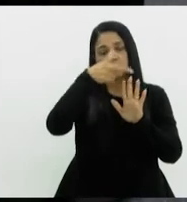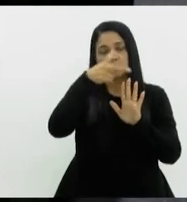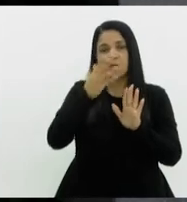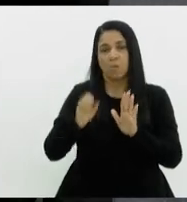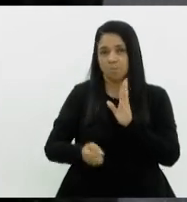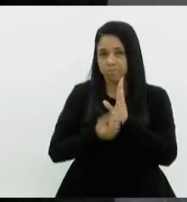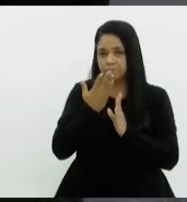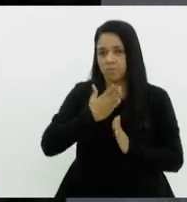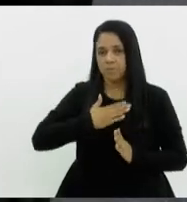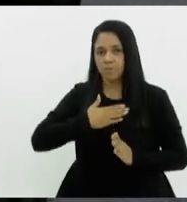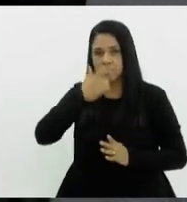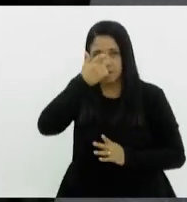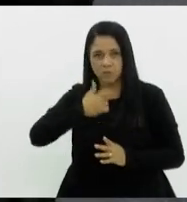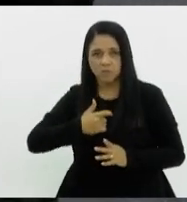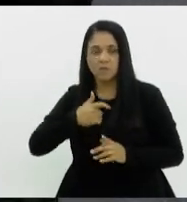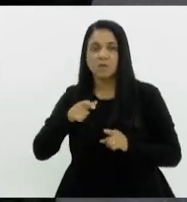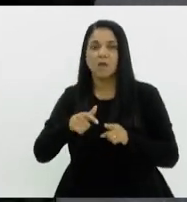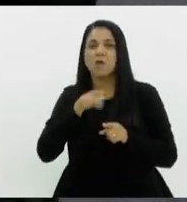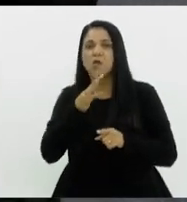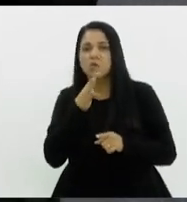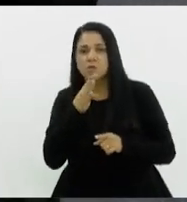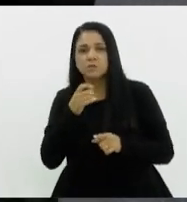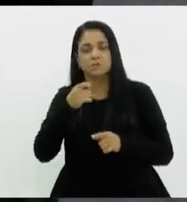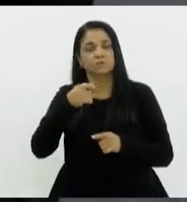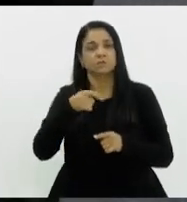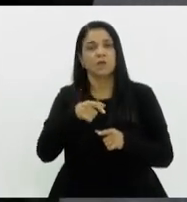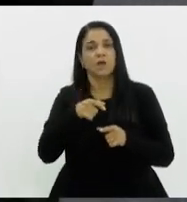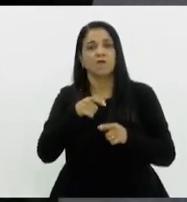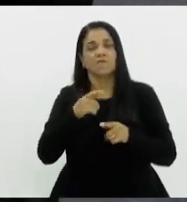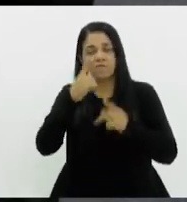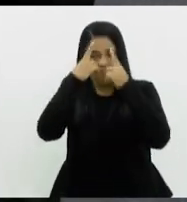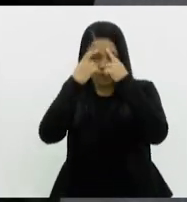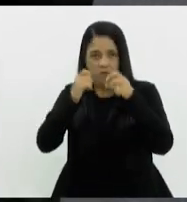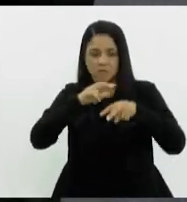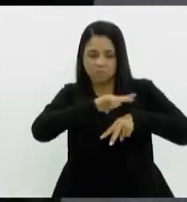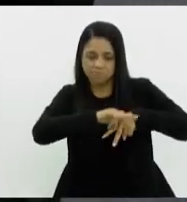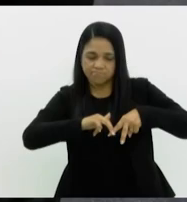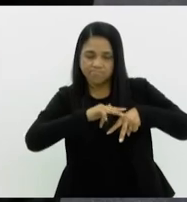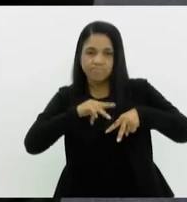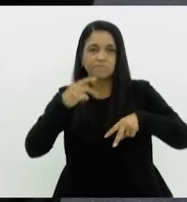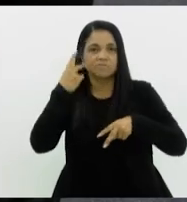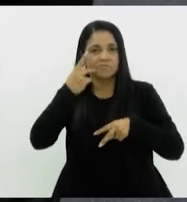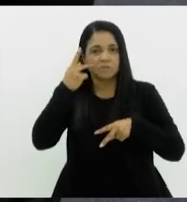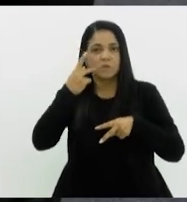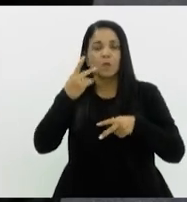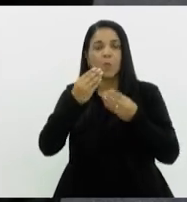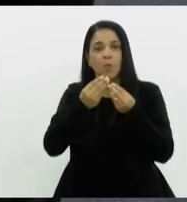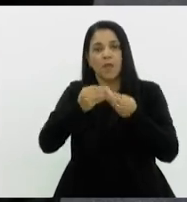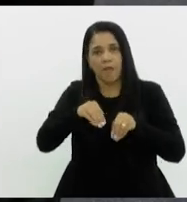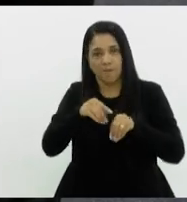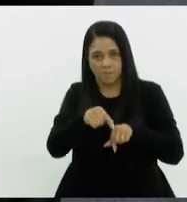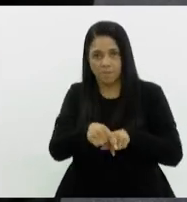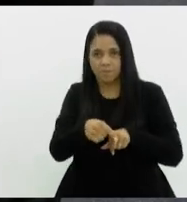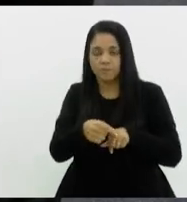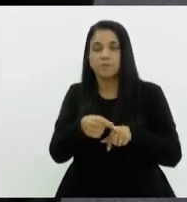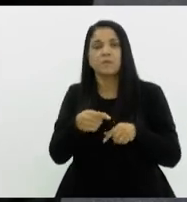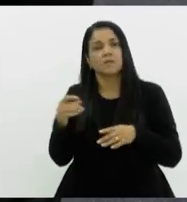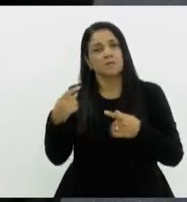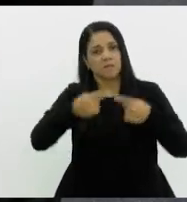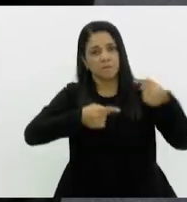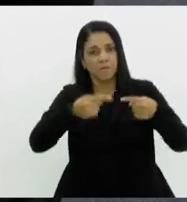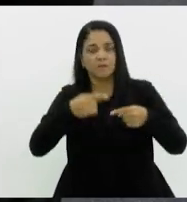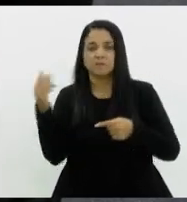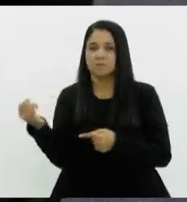autoria, inclusive reconhecendo a violência política de gênero como quebra de decoro parlamentar. Enfim, são debates importantes que